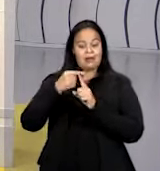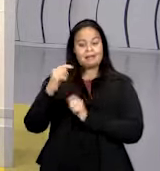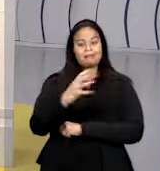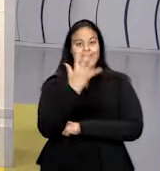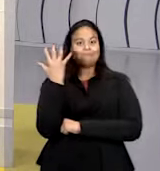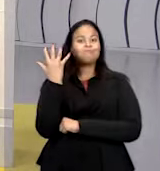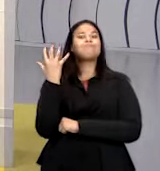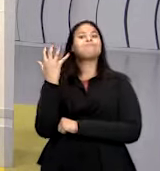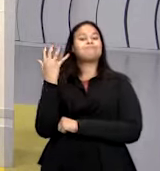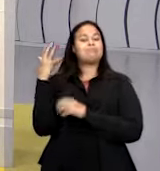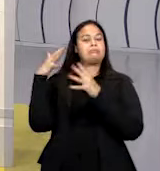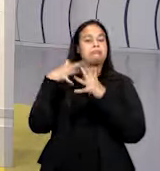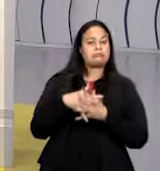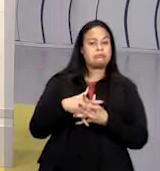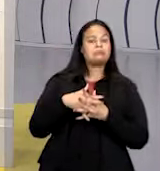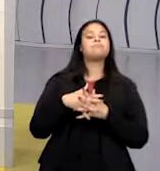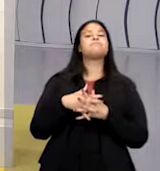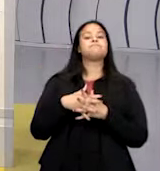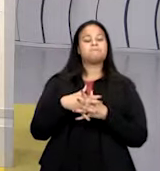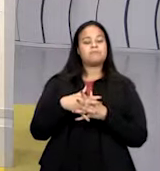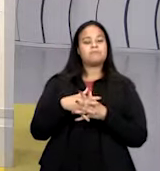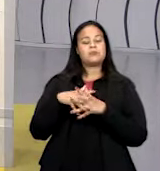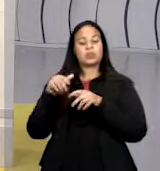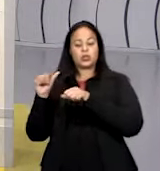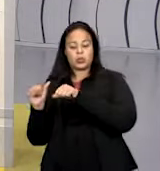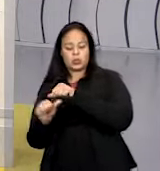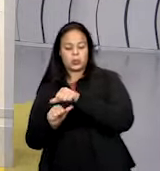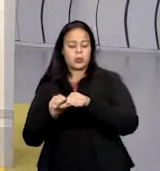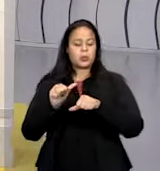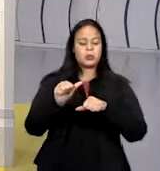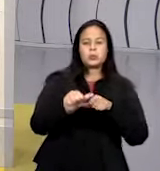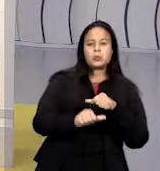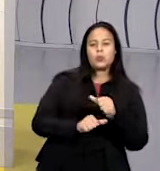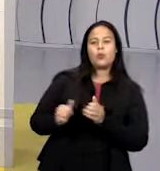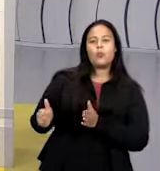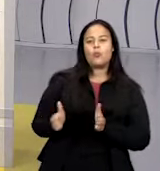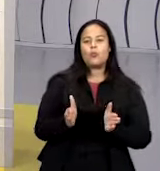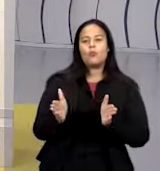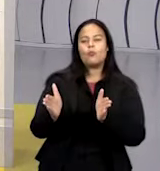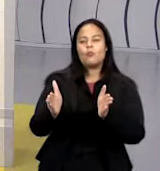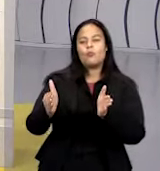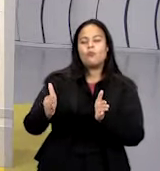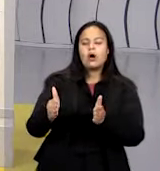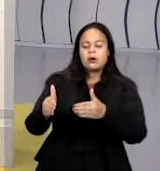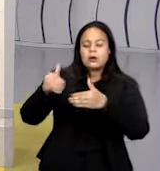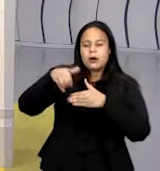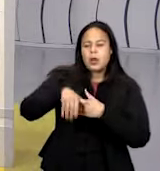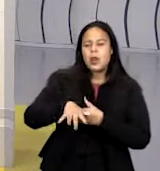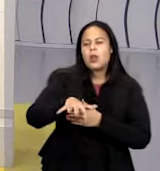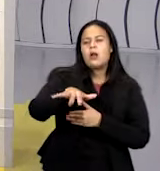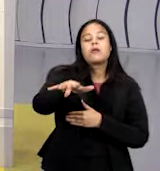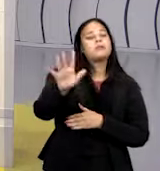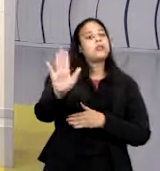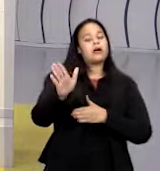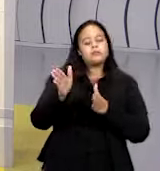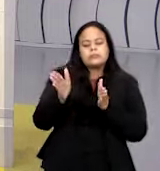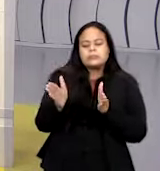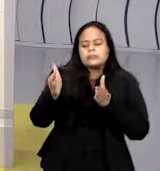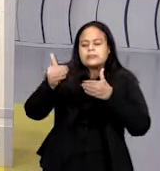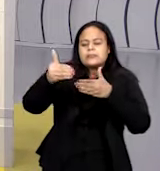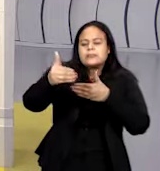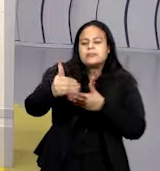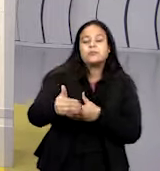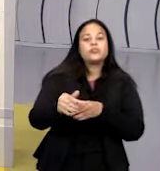tem o homem mudando o curso de rio, represando água para tratar das